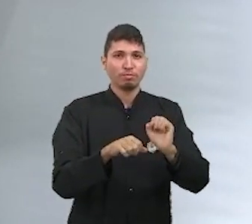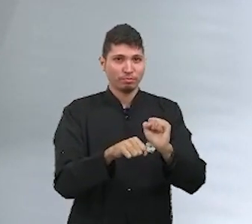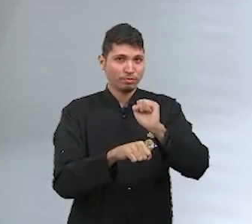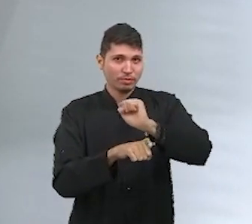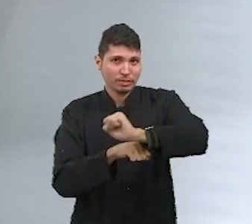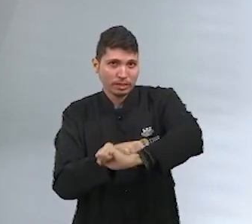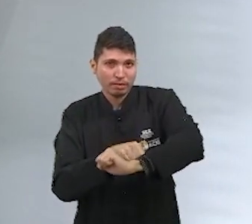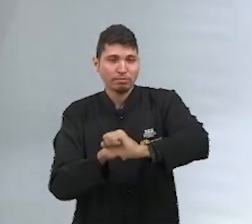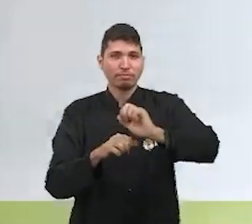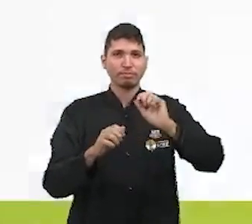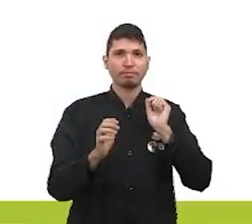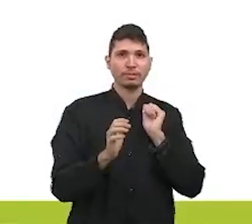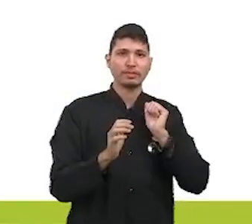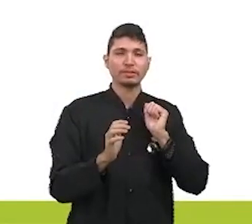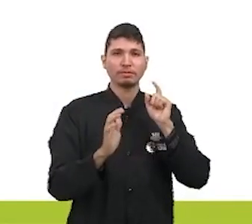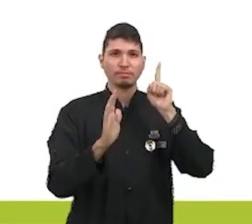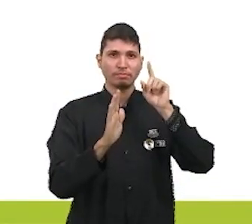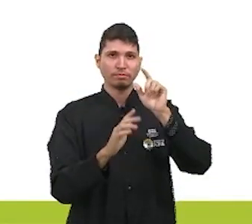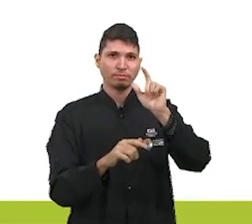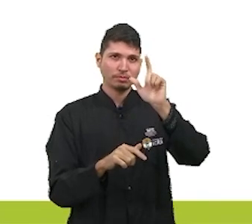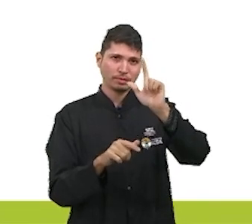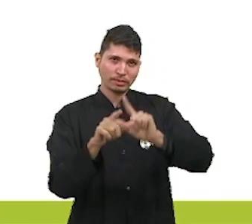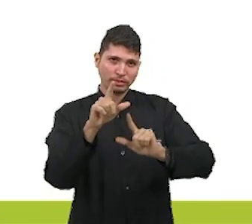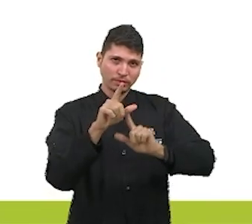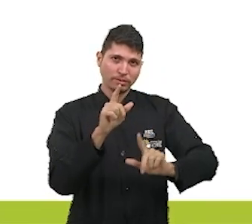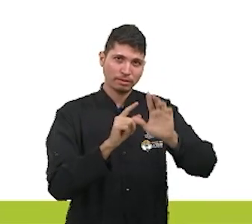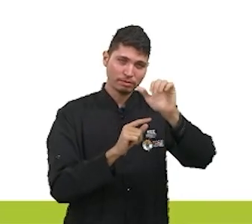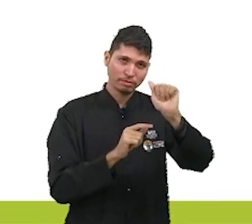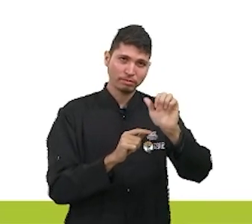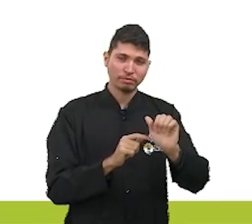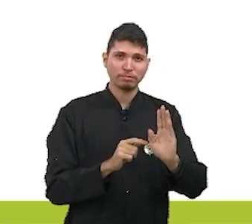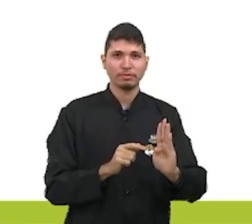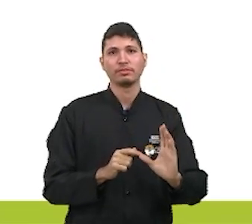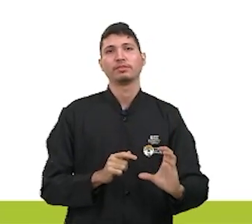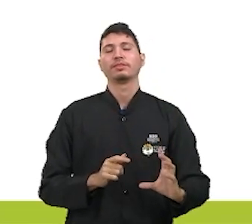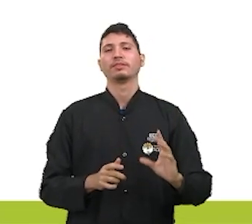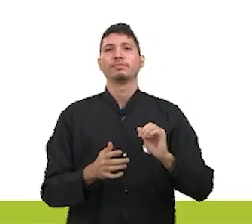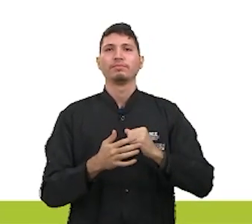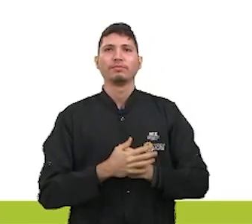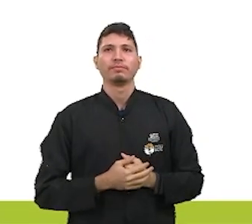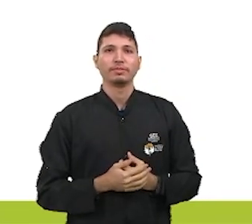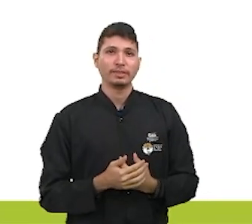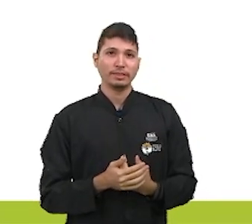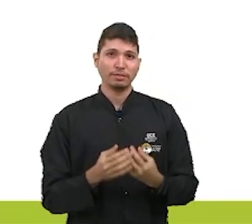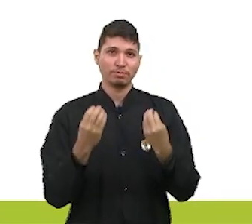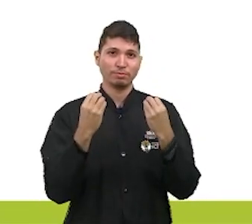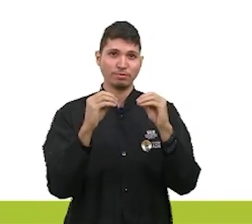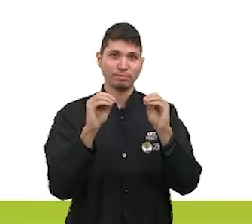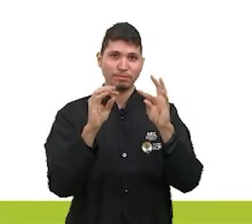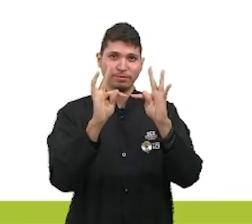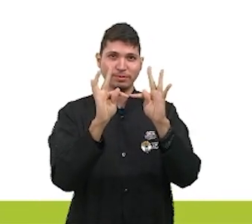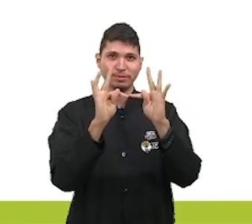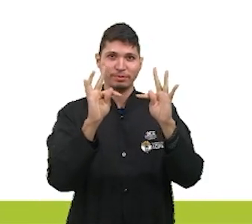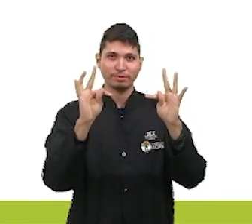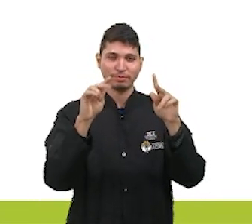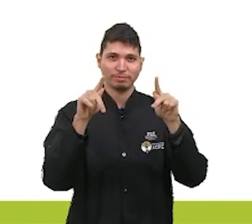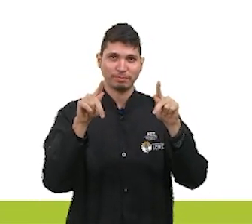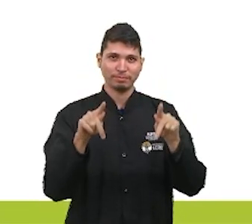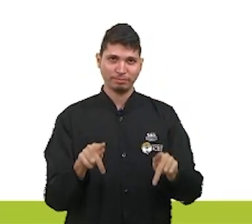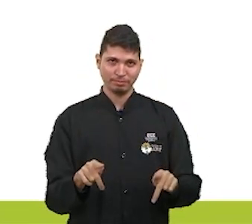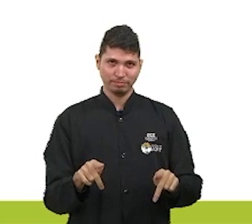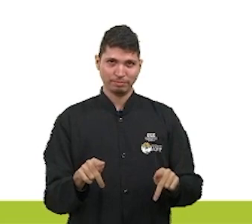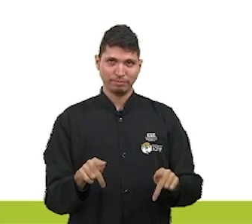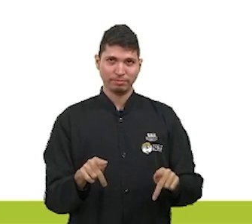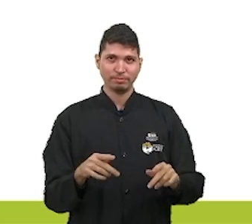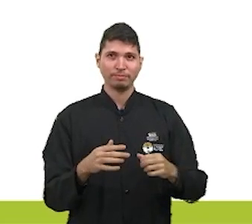da questão. O que o autor fez? Ele colocou uma tabela periódica. Se você analisar essa tabela periódica,